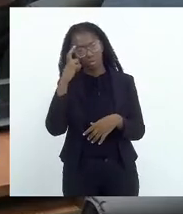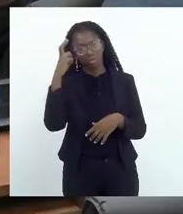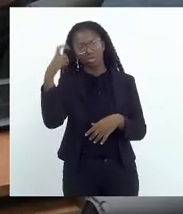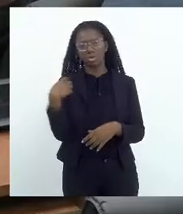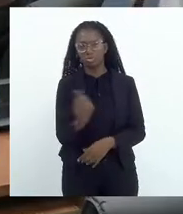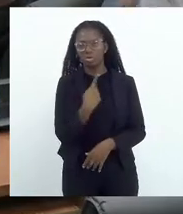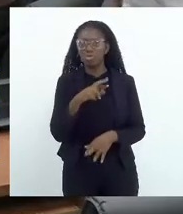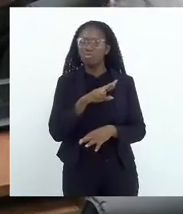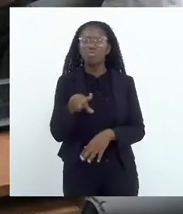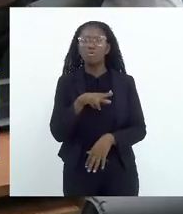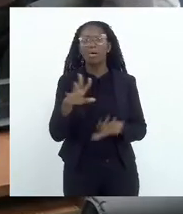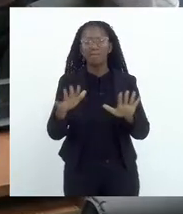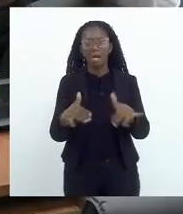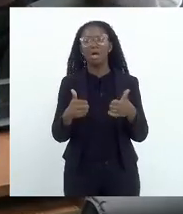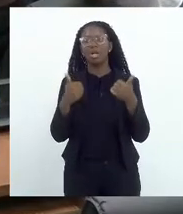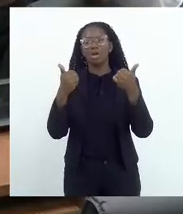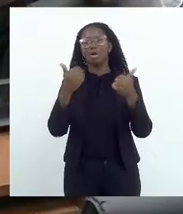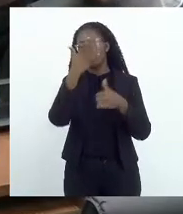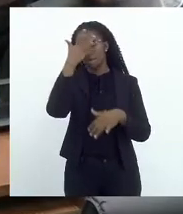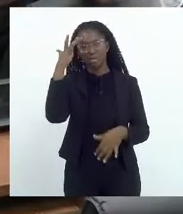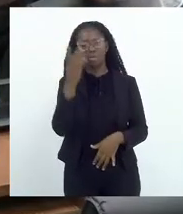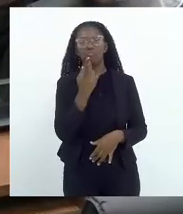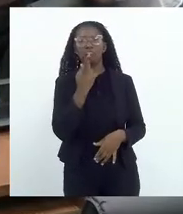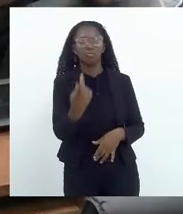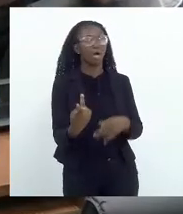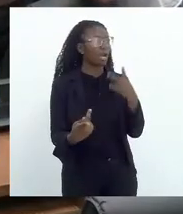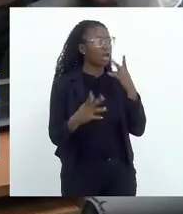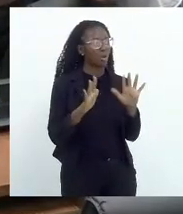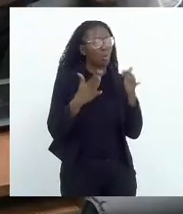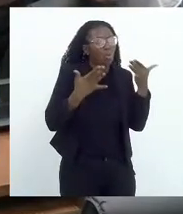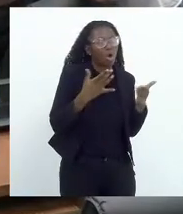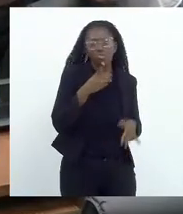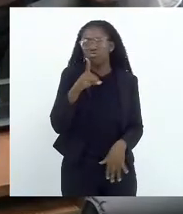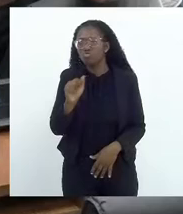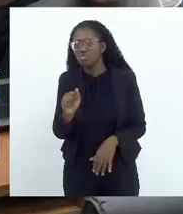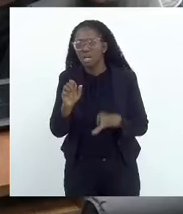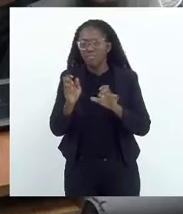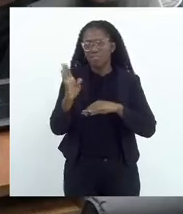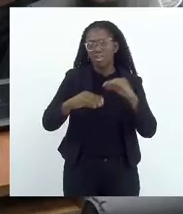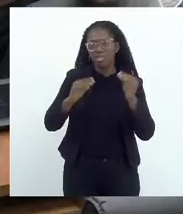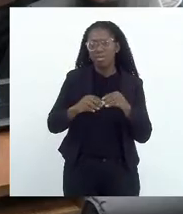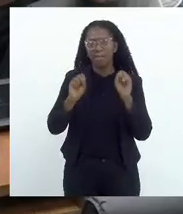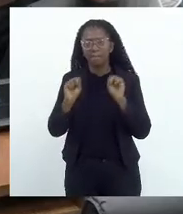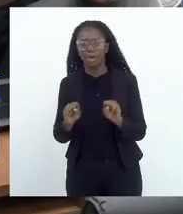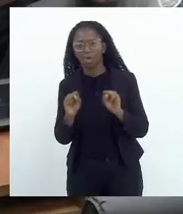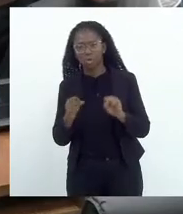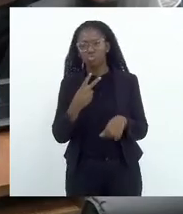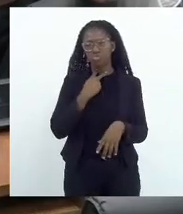melhores pessoas para dizer o quando ou não flexibilizar isso ou